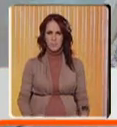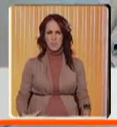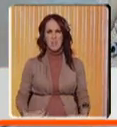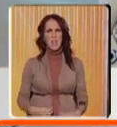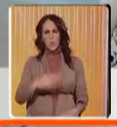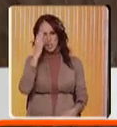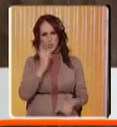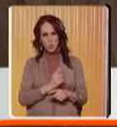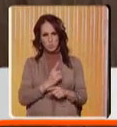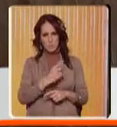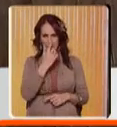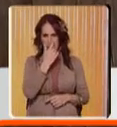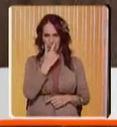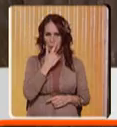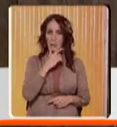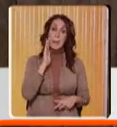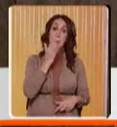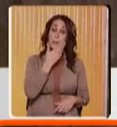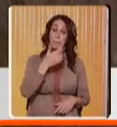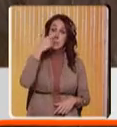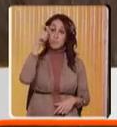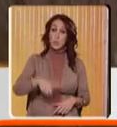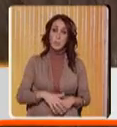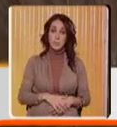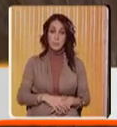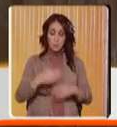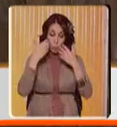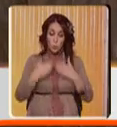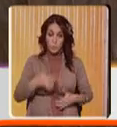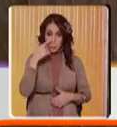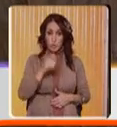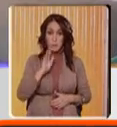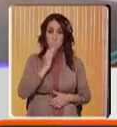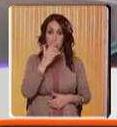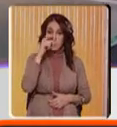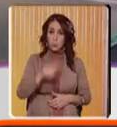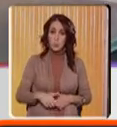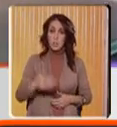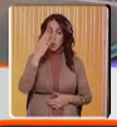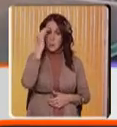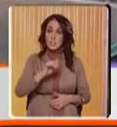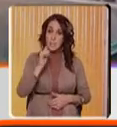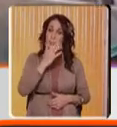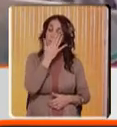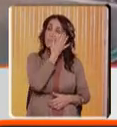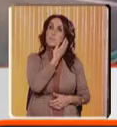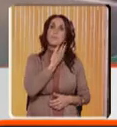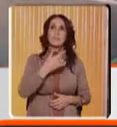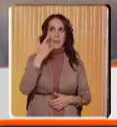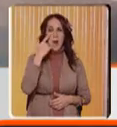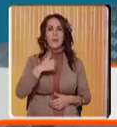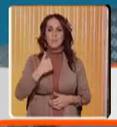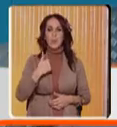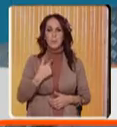mantém mais ou menos. Depende da constituição da pessoa. Depende muito da pessoa, não é? Eu acho que sim. De experiência